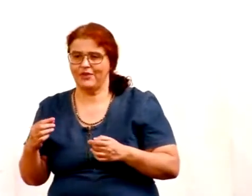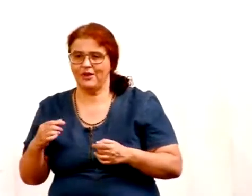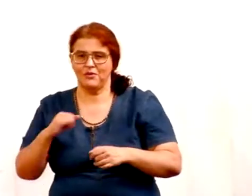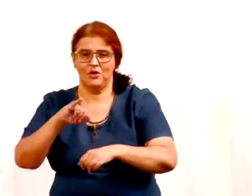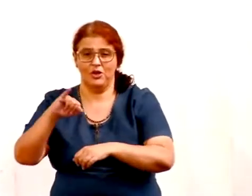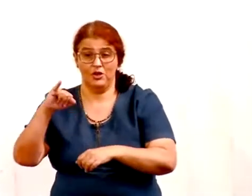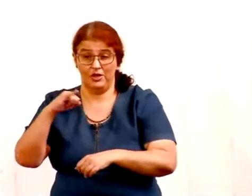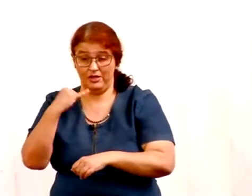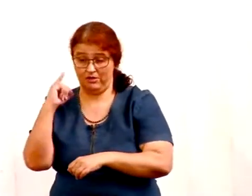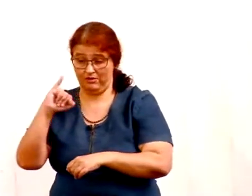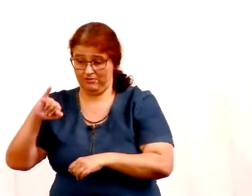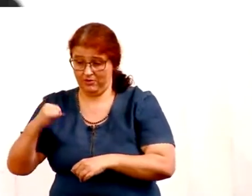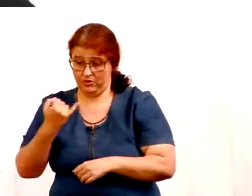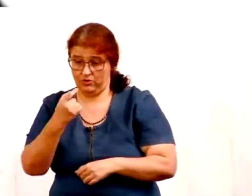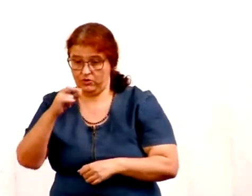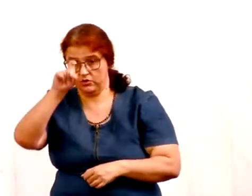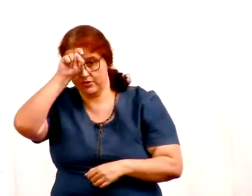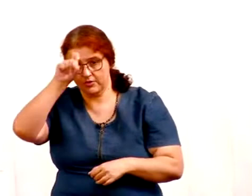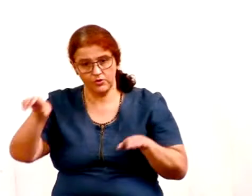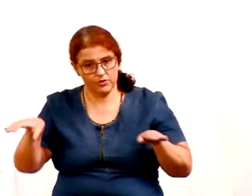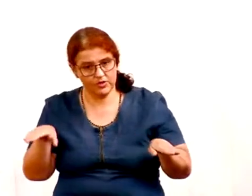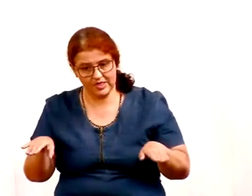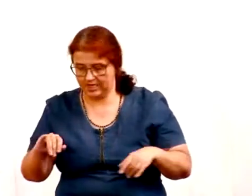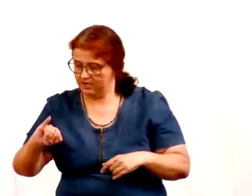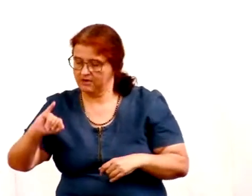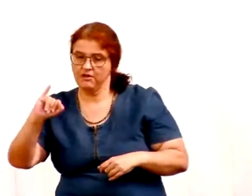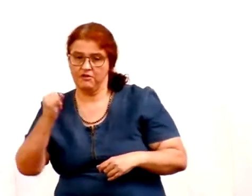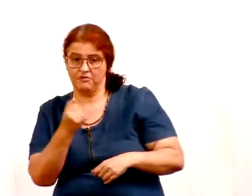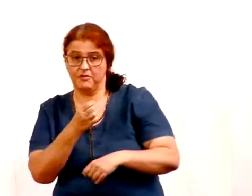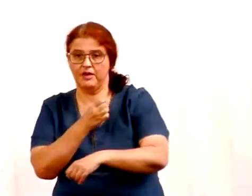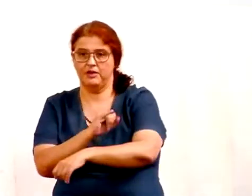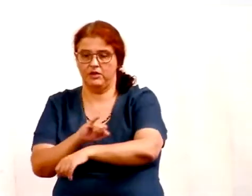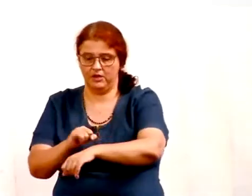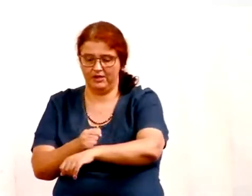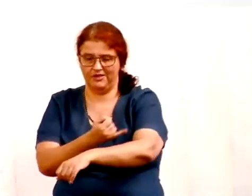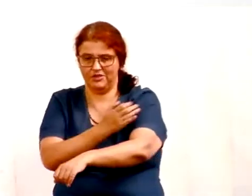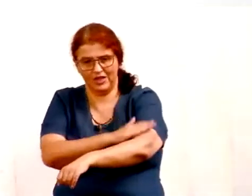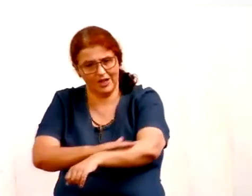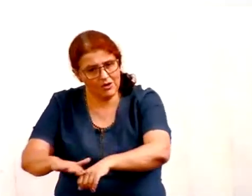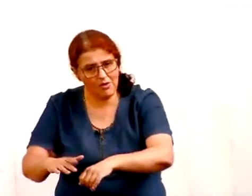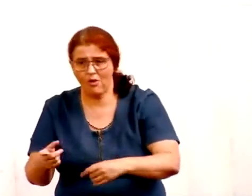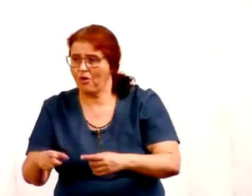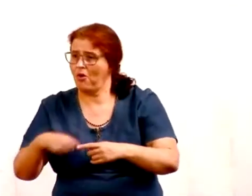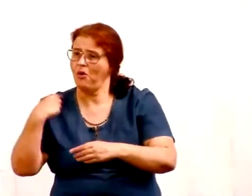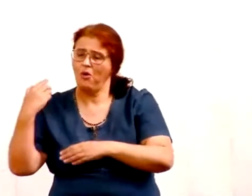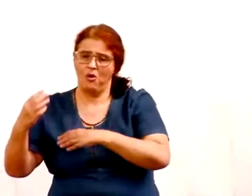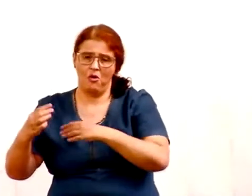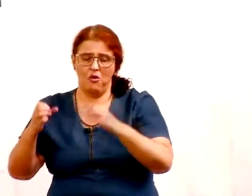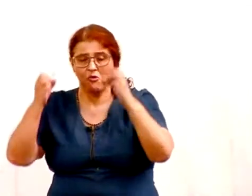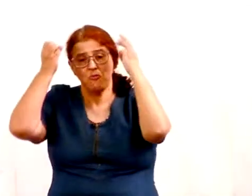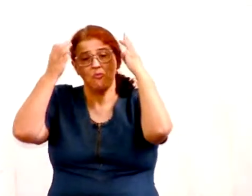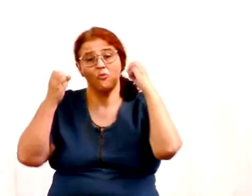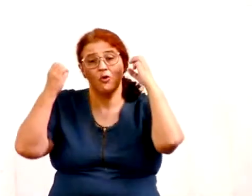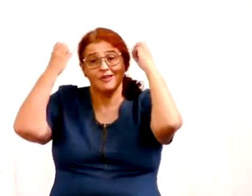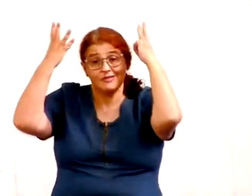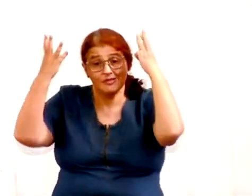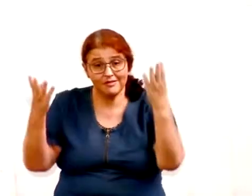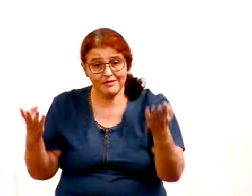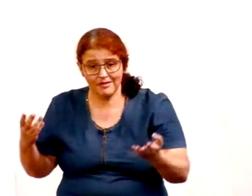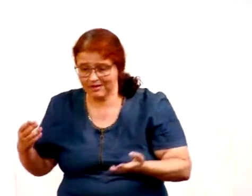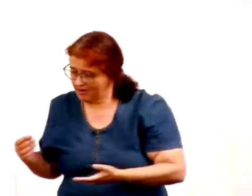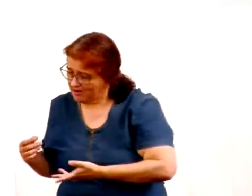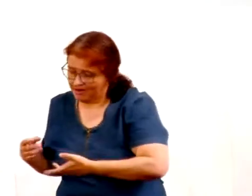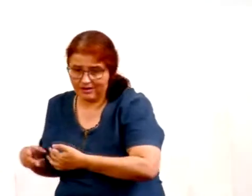faraó. E o mundo antigo, o maior império da antiguidade, a saber, o império egípcio, viu